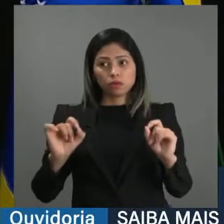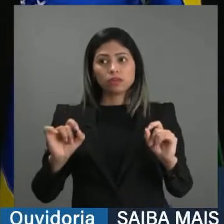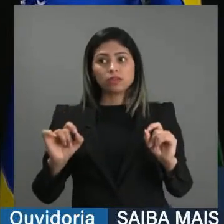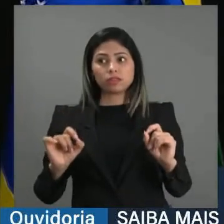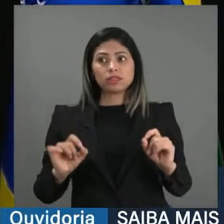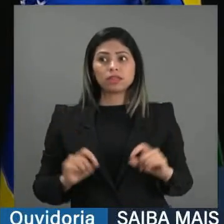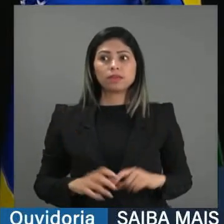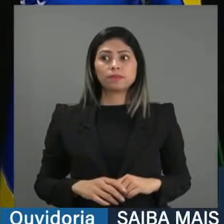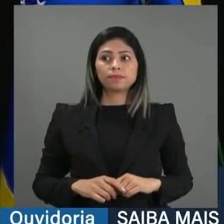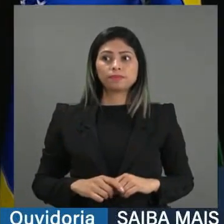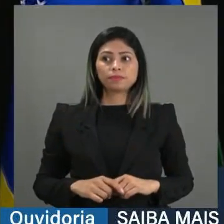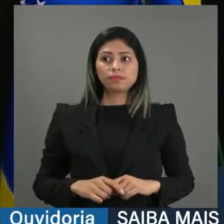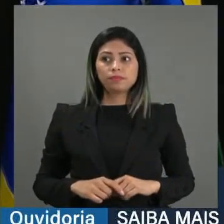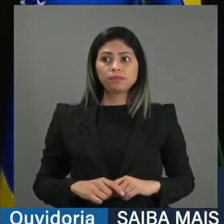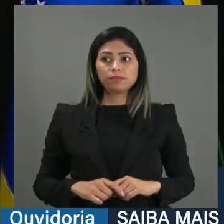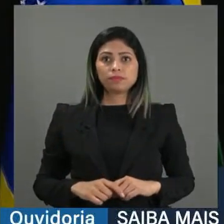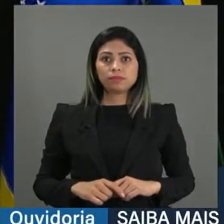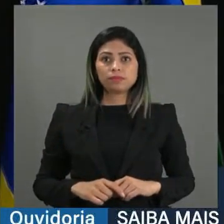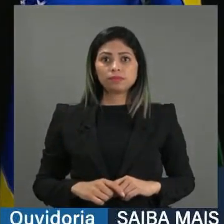fosse